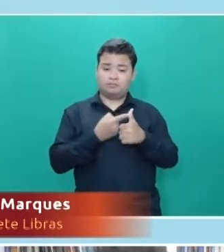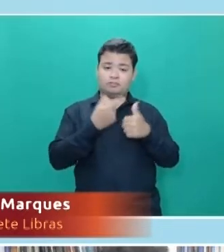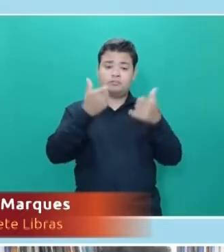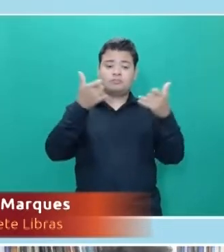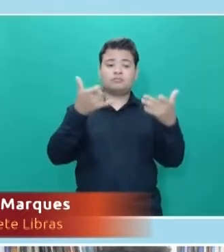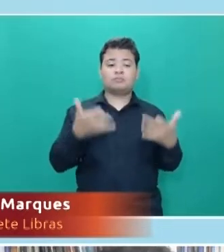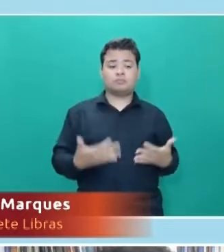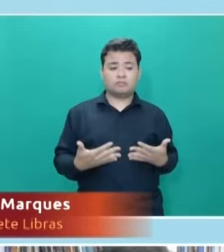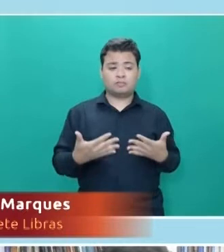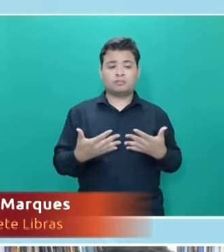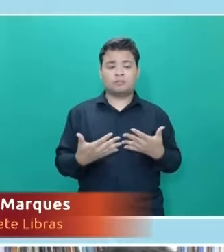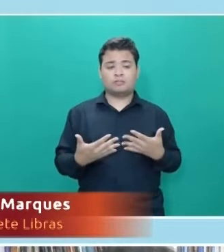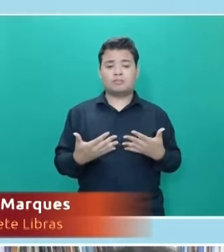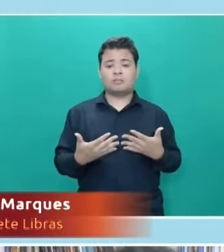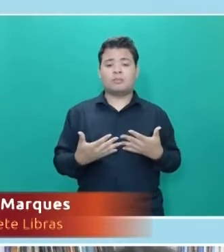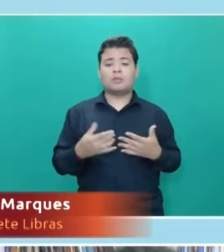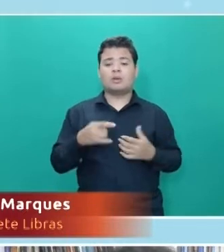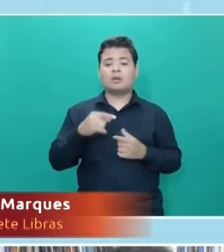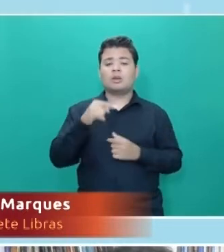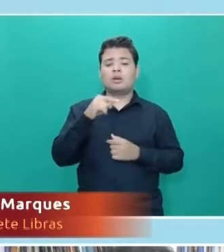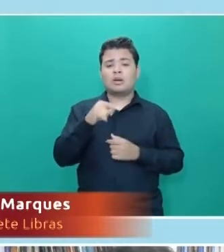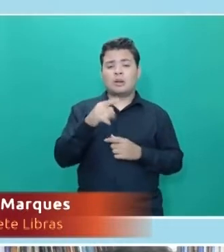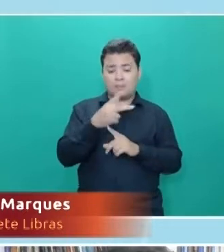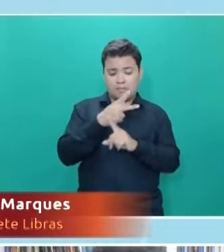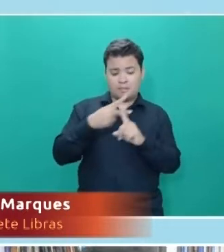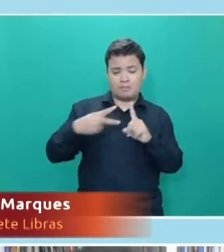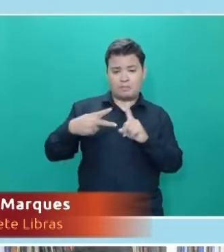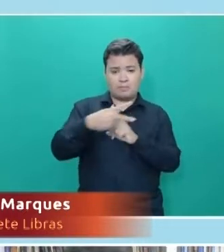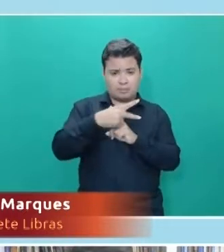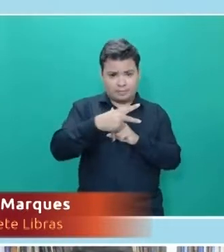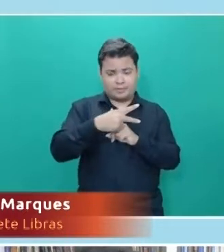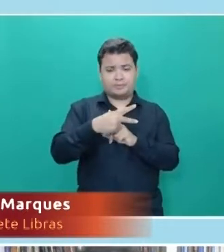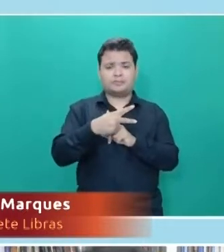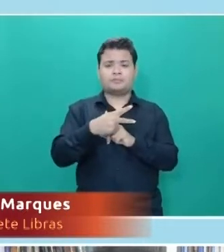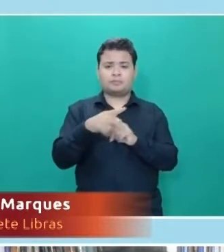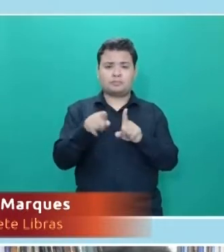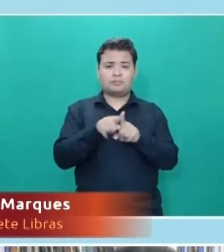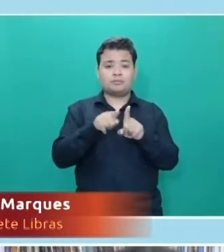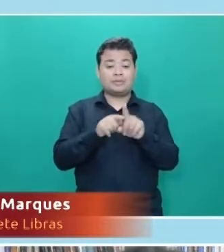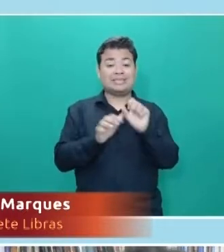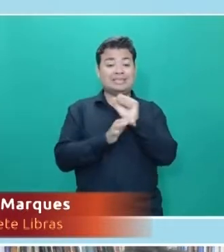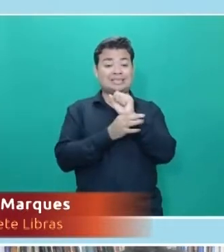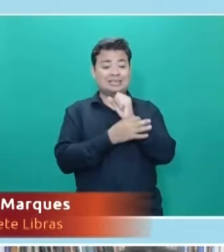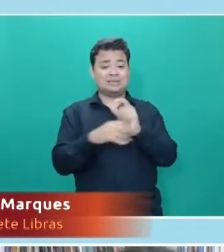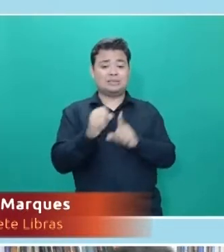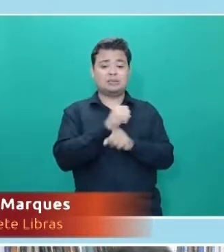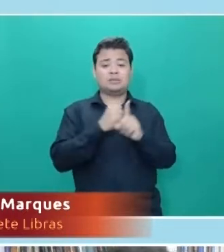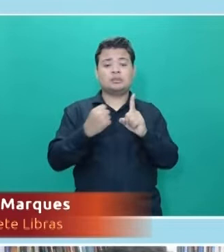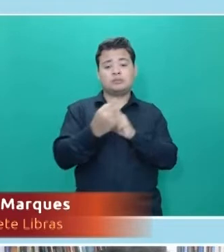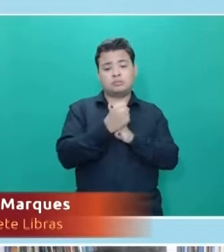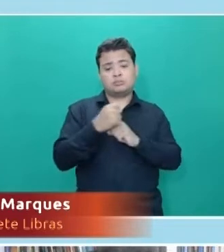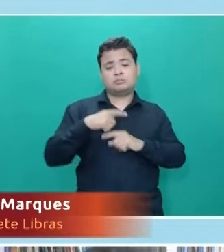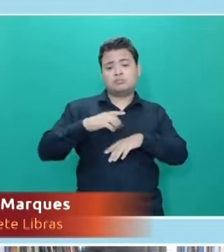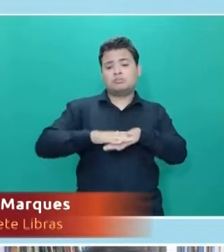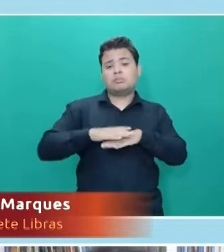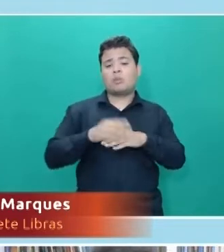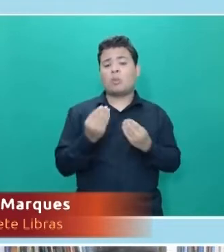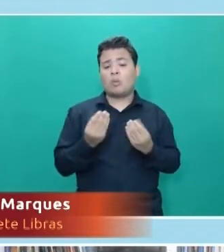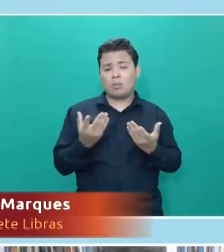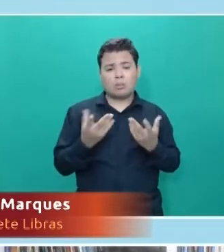função, que função a Previdência Social e a Seguridade Social adquiriu num país com as características do